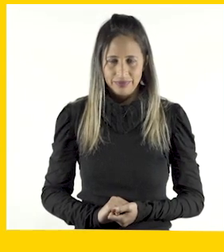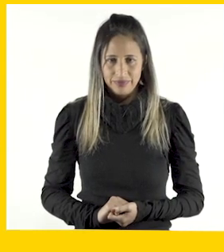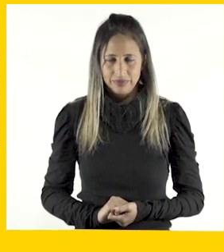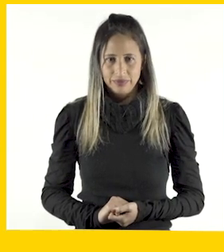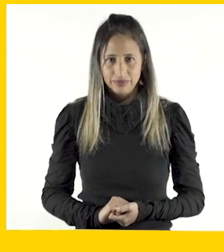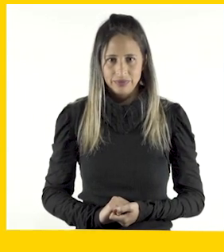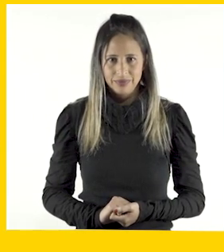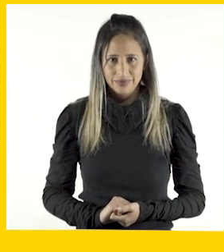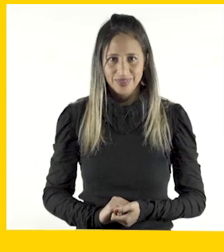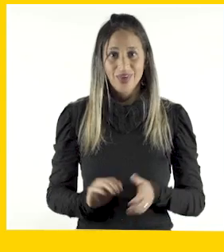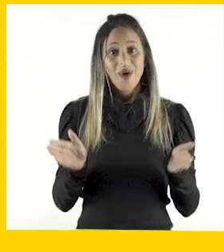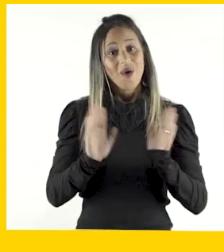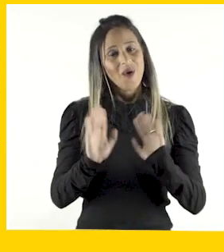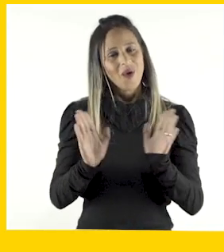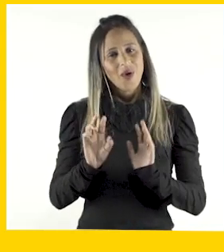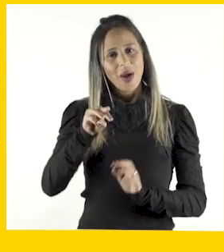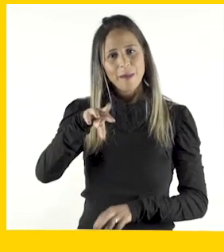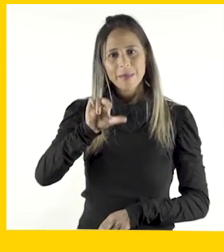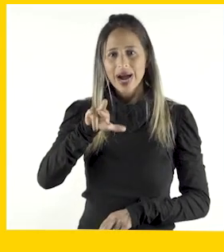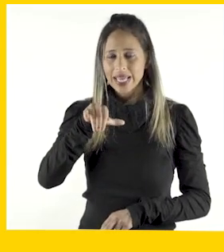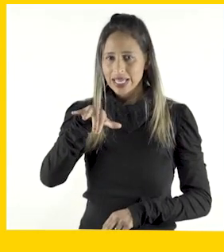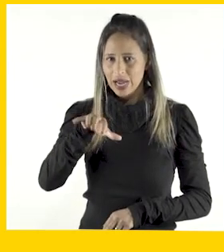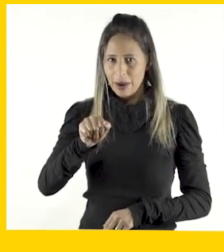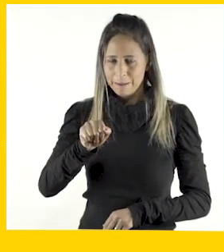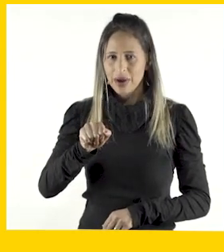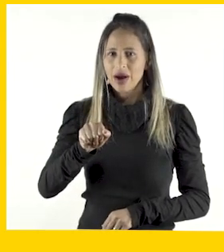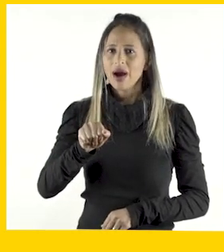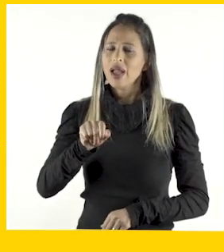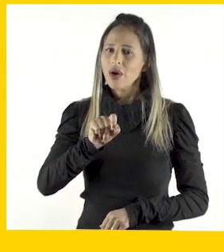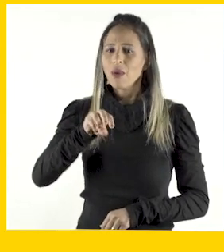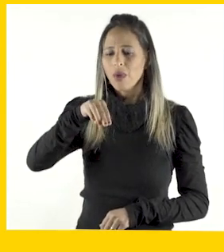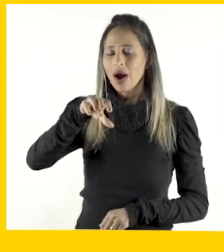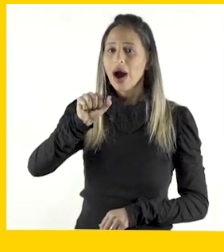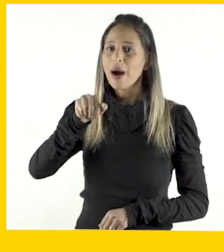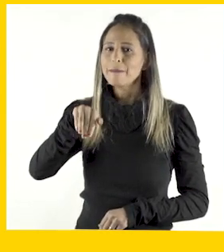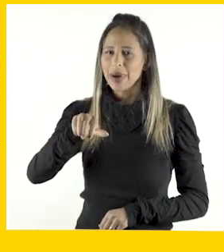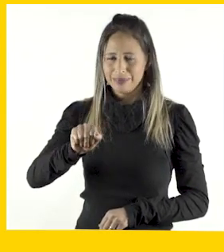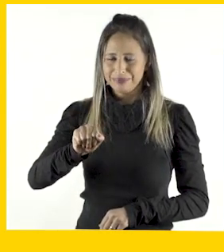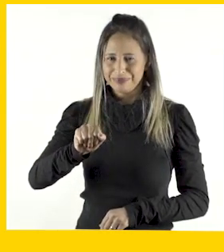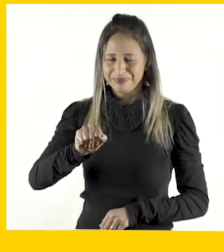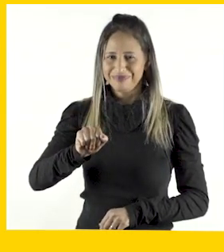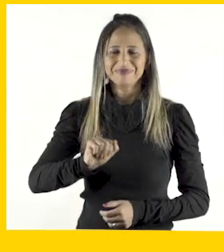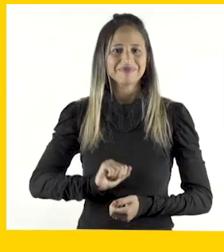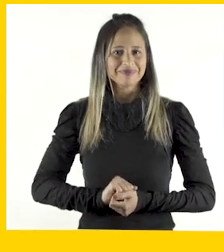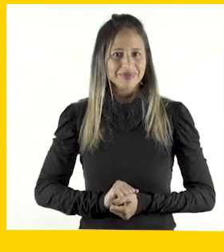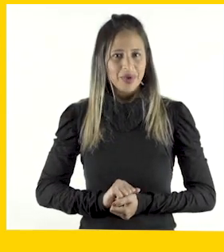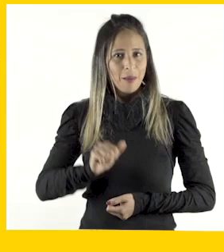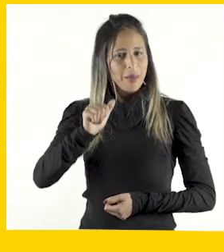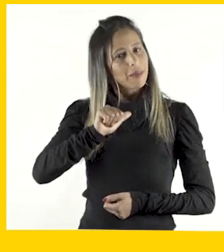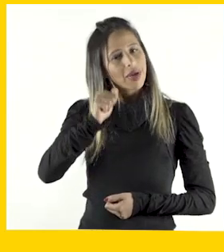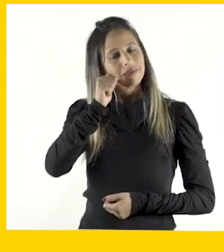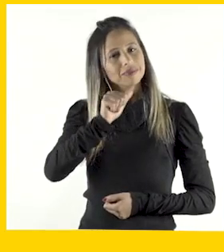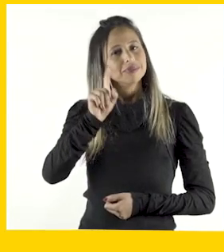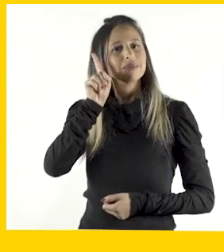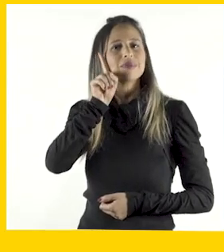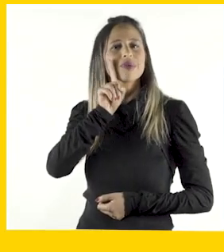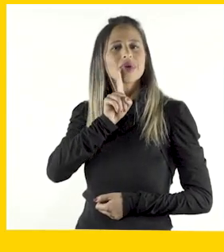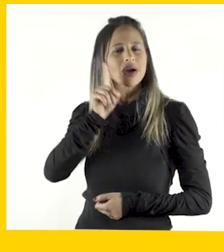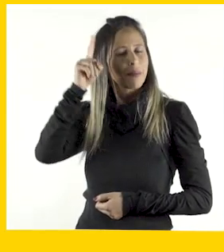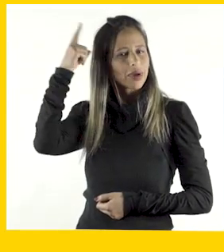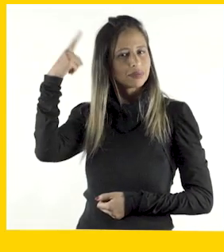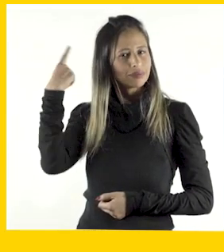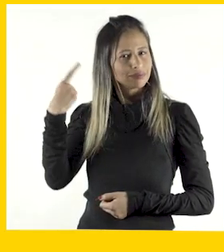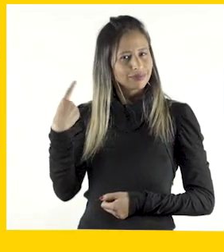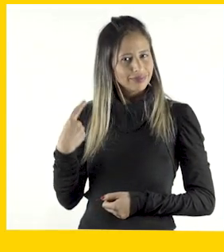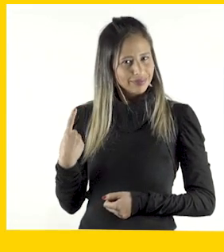sou Mariama Fonseca e assino como AMA. Eu sou morena, tenho cabelos cacheados, um pouco abaixo